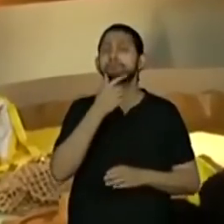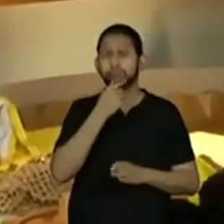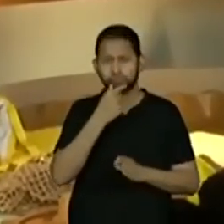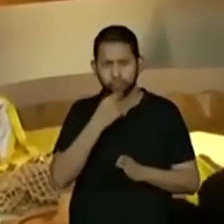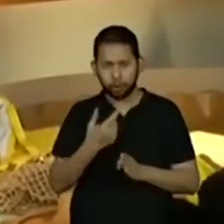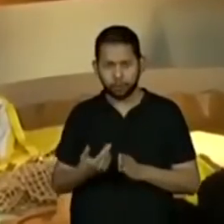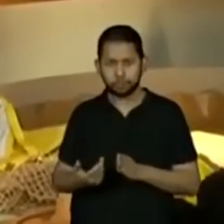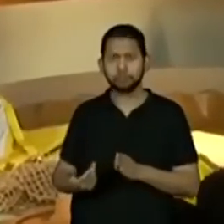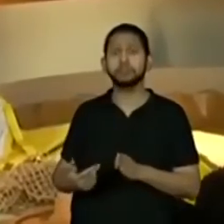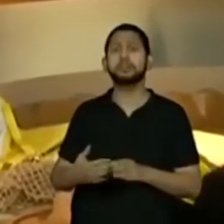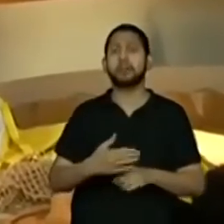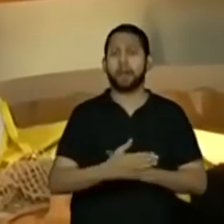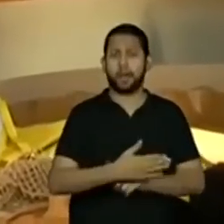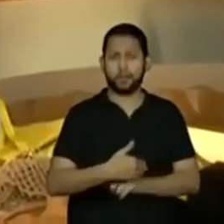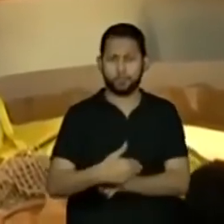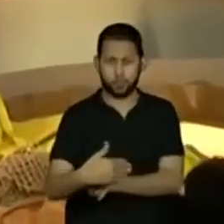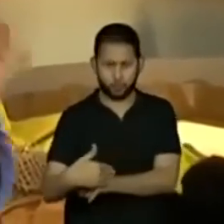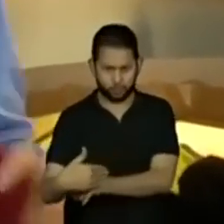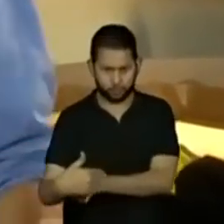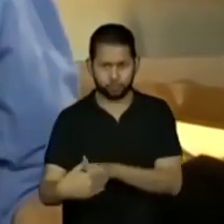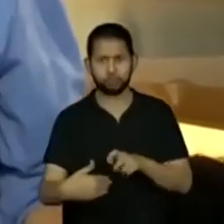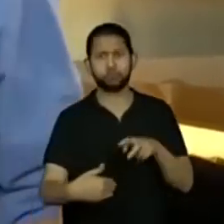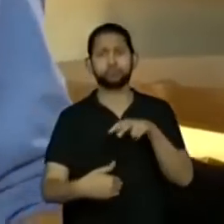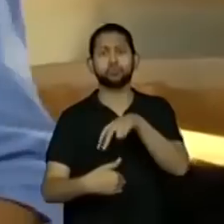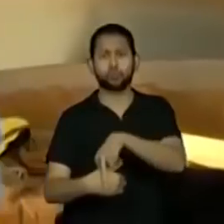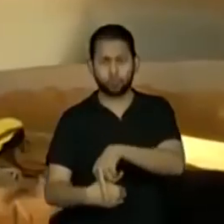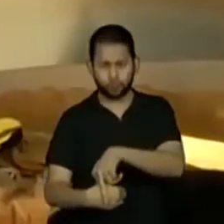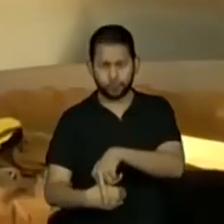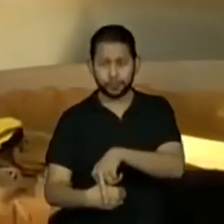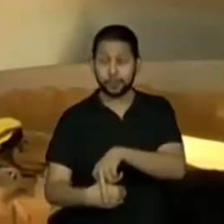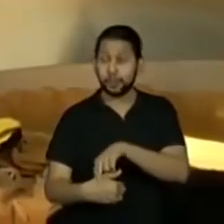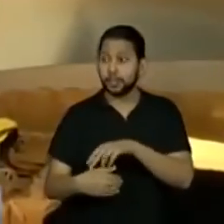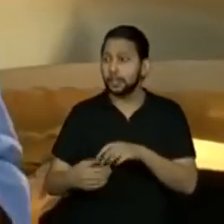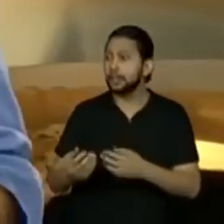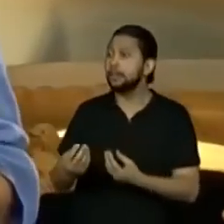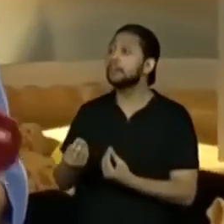na raposa, como ele sempre fazia, chegou lá no castelo,